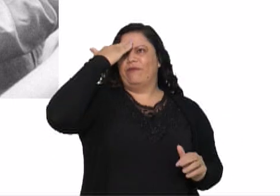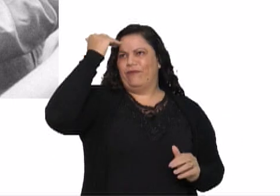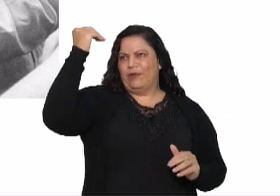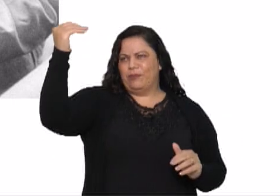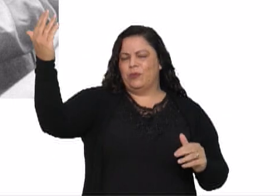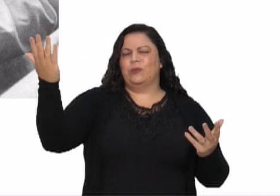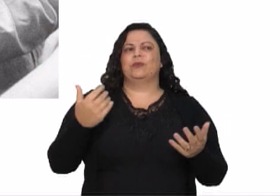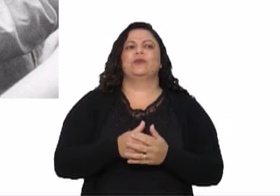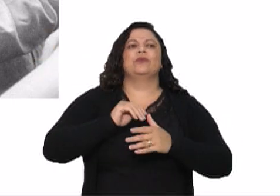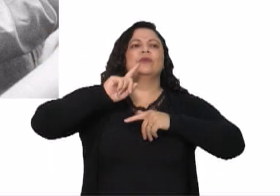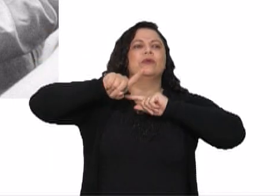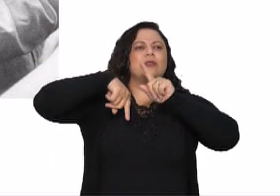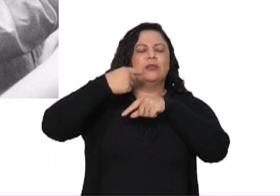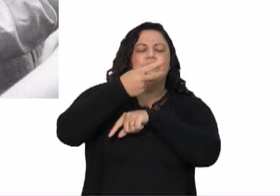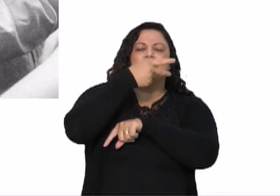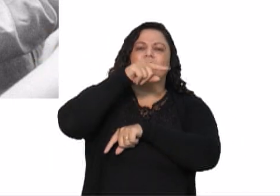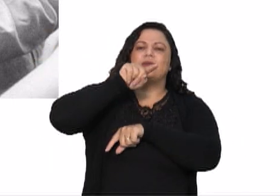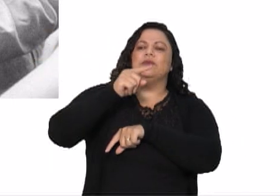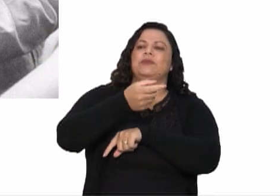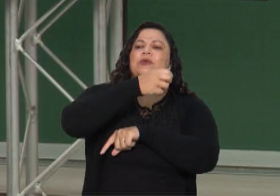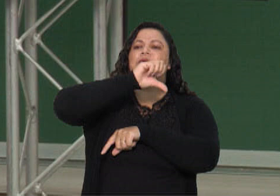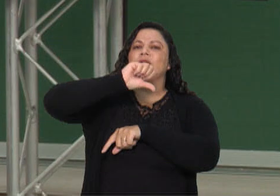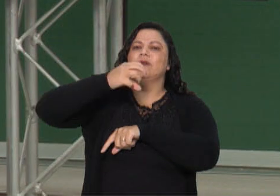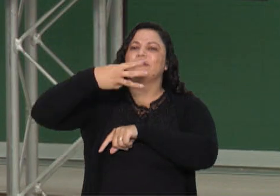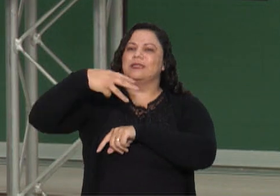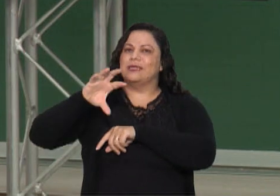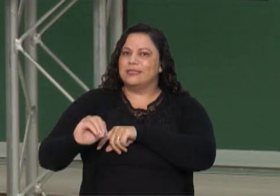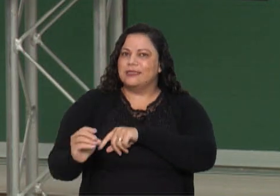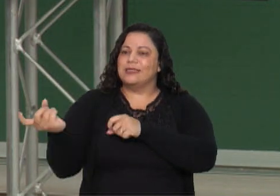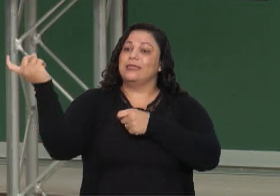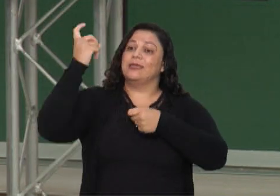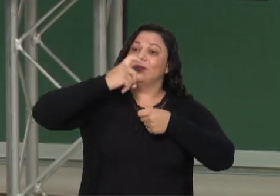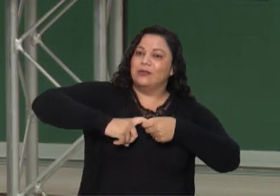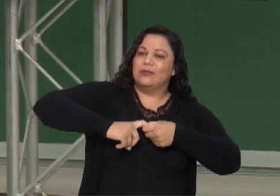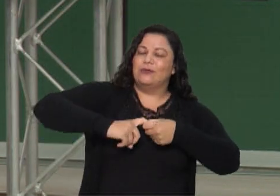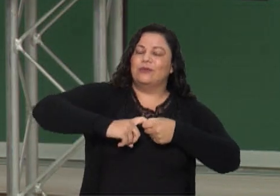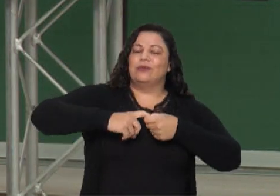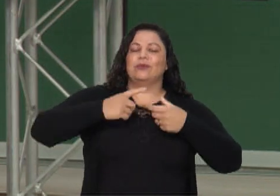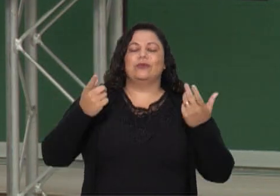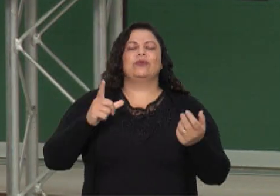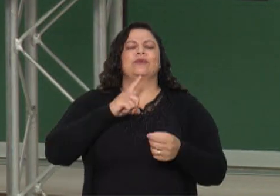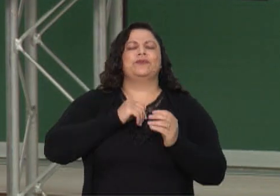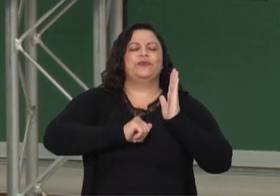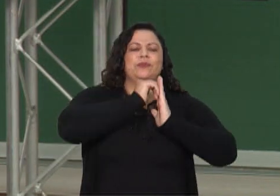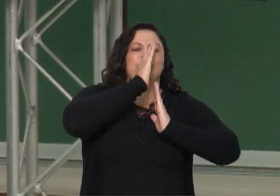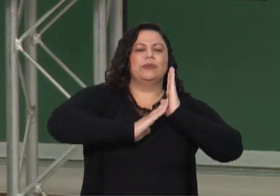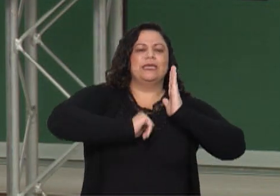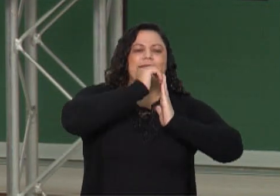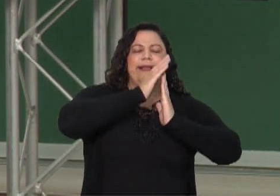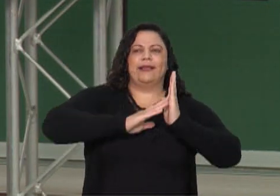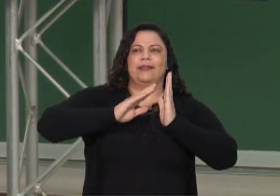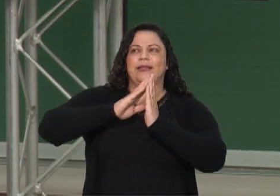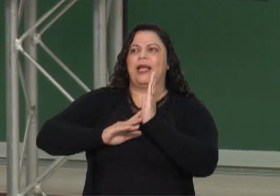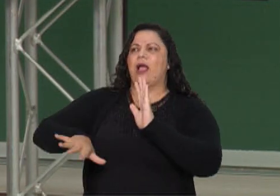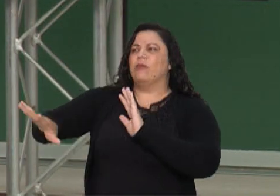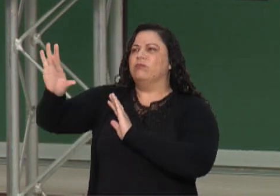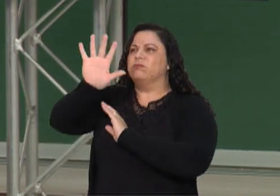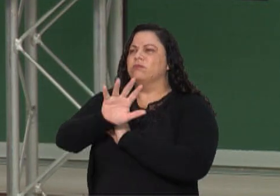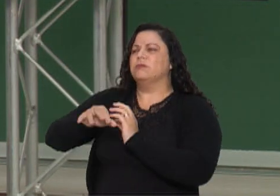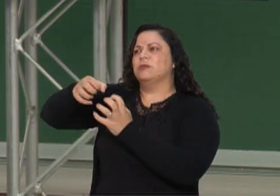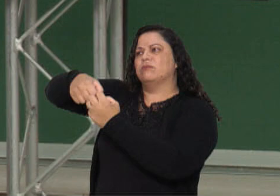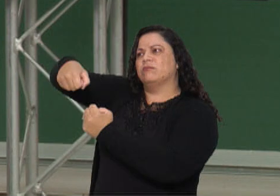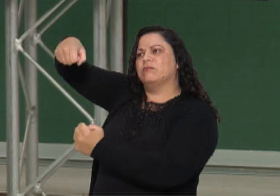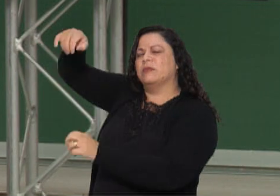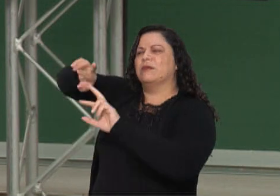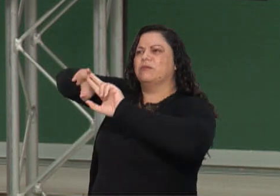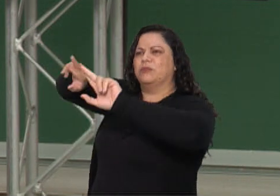partir de 1930, quando ele retornou de lá, ele teve assim, começou a pintar murais, né? Teve contatos e